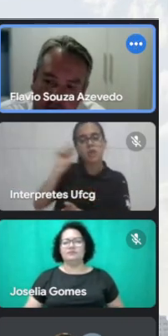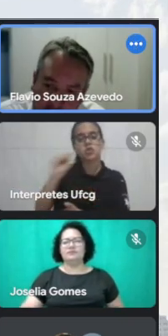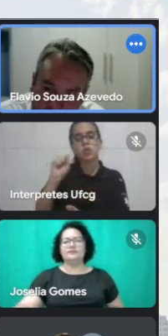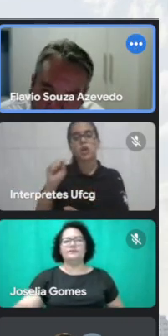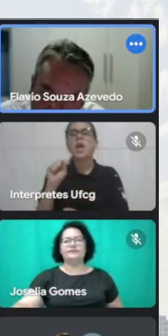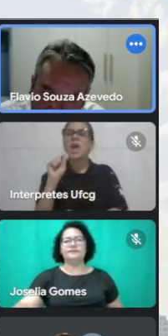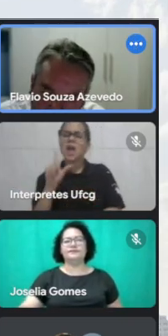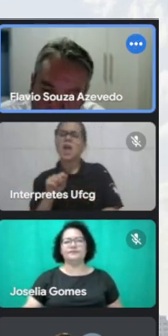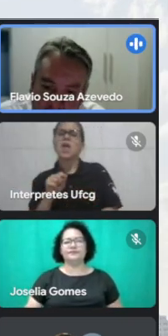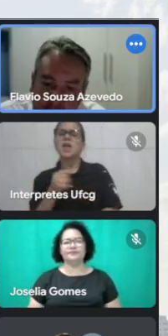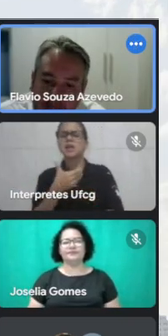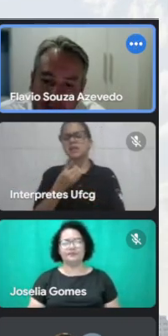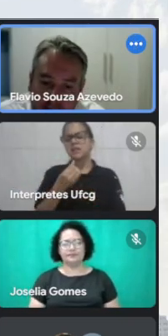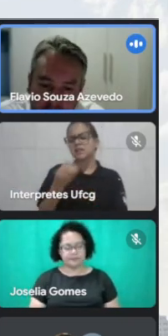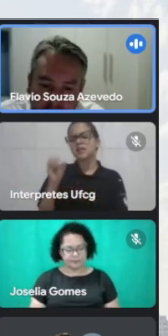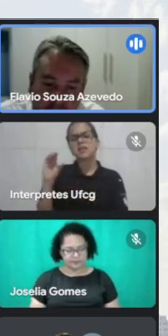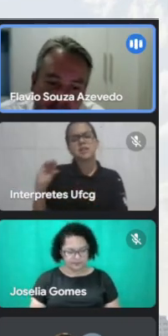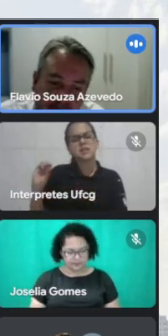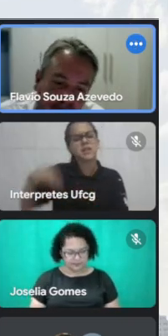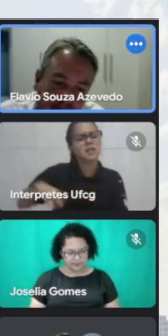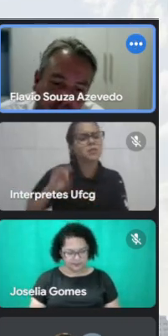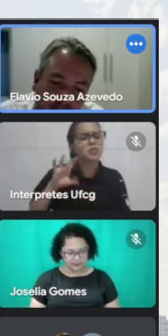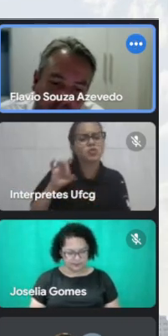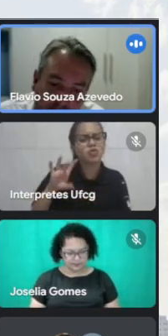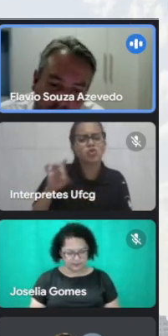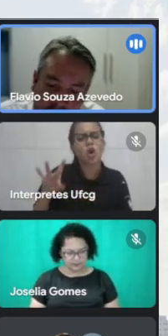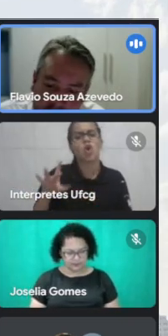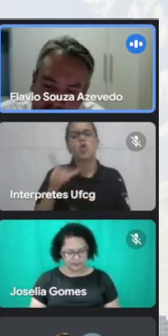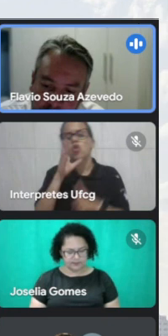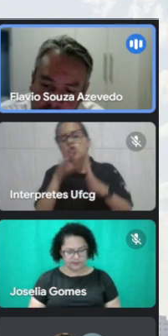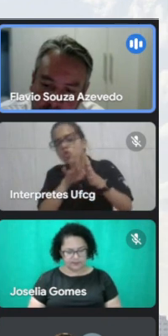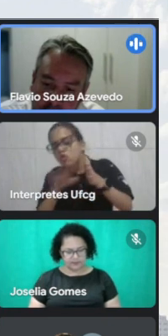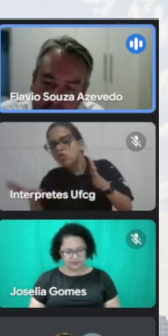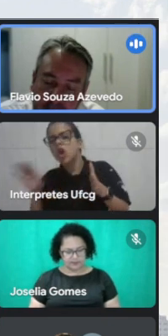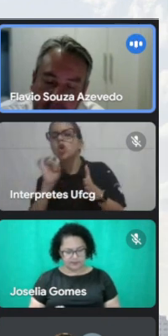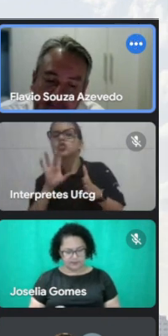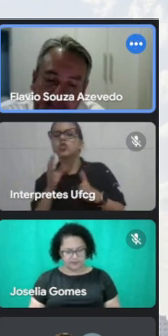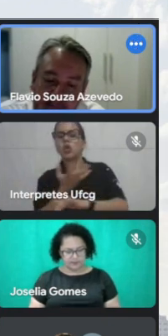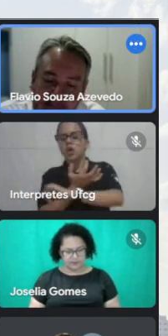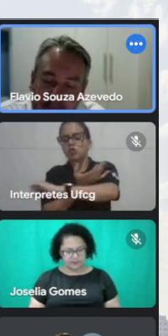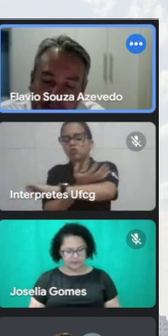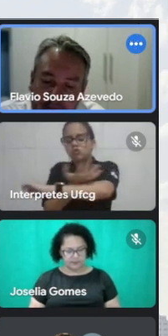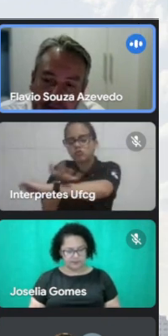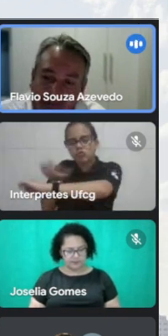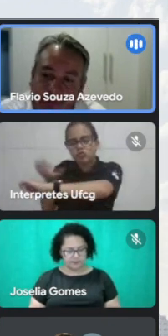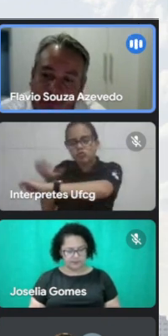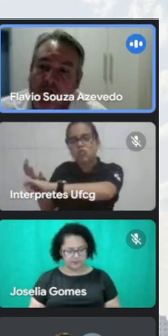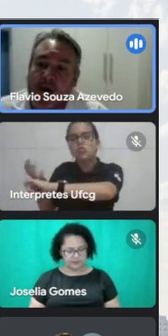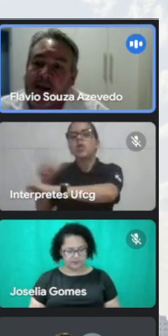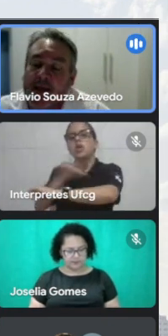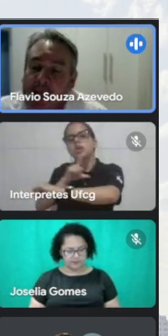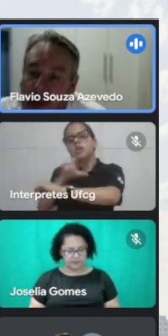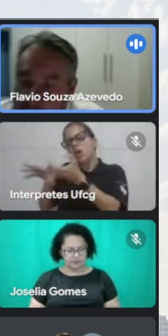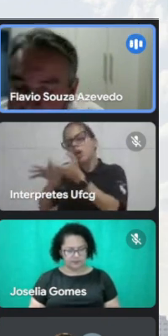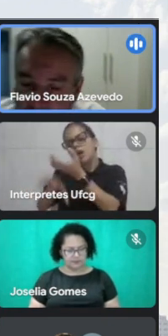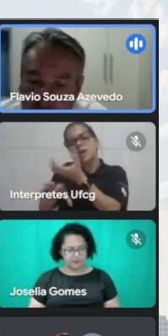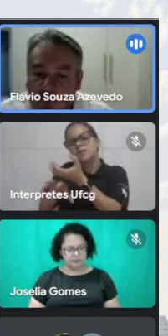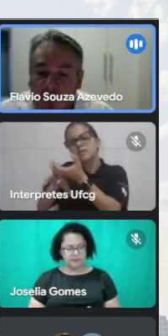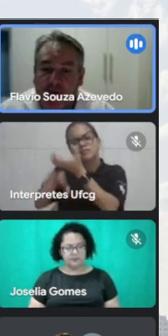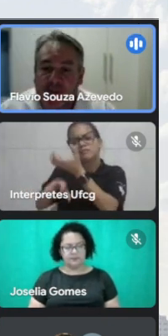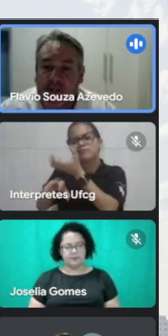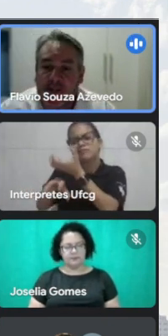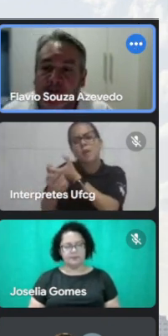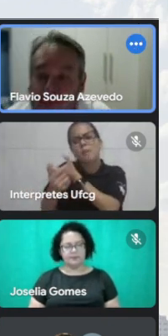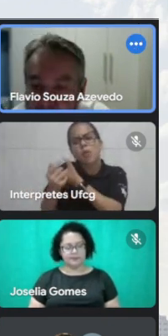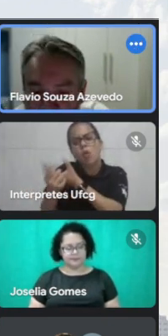rasinho, né? E depois tem as plantas, né? Para você ver como é que é esse detalhe